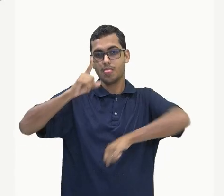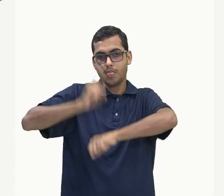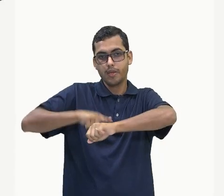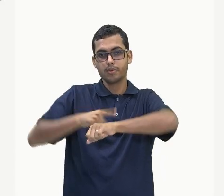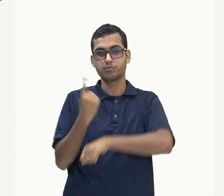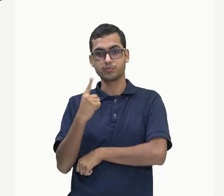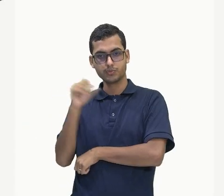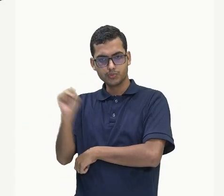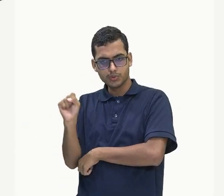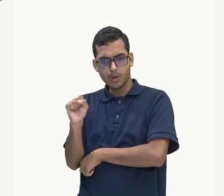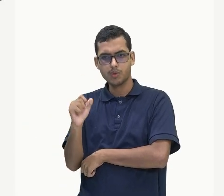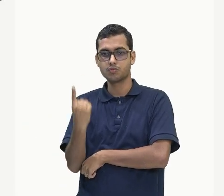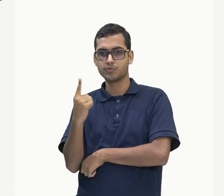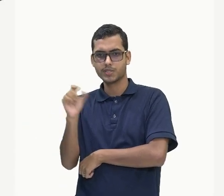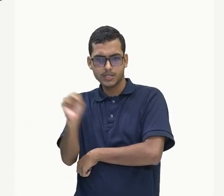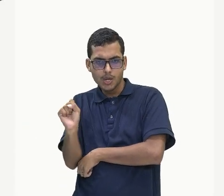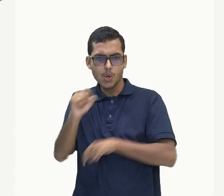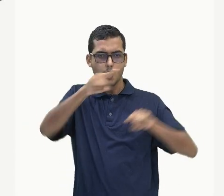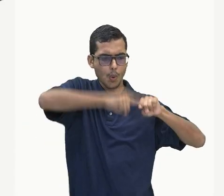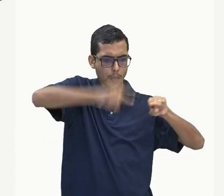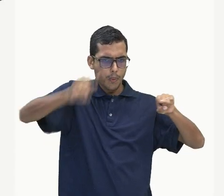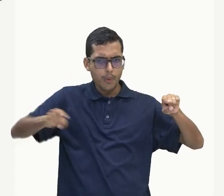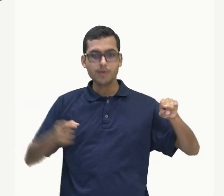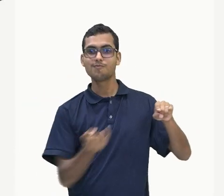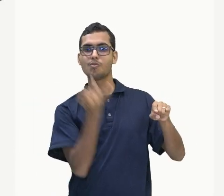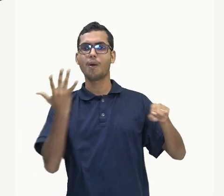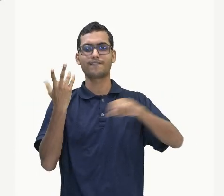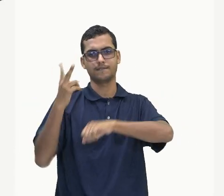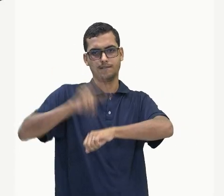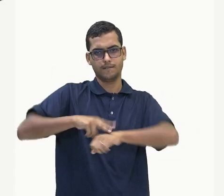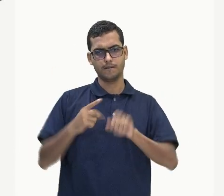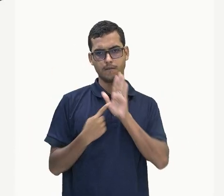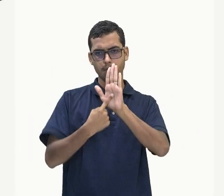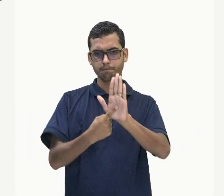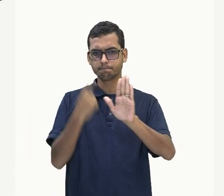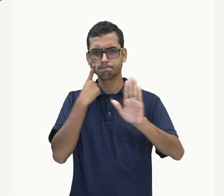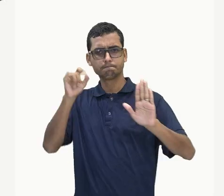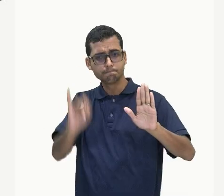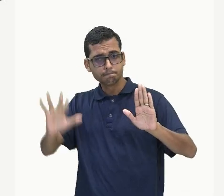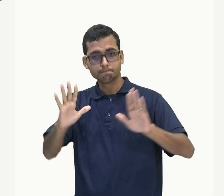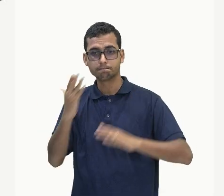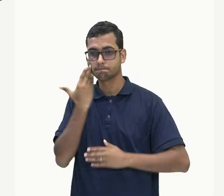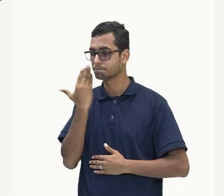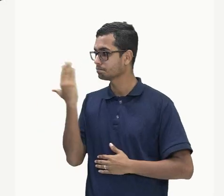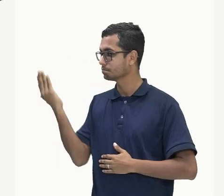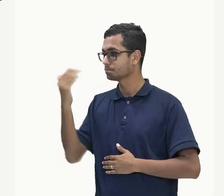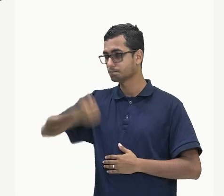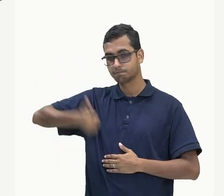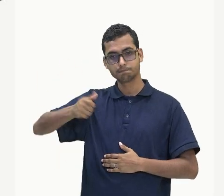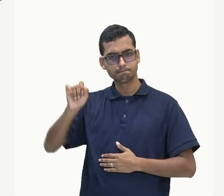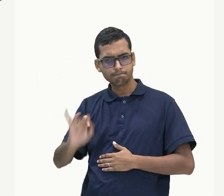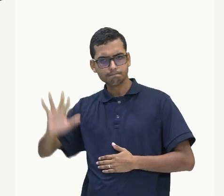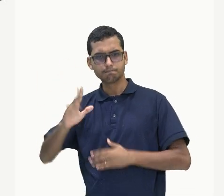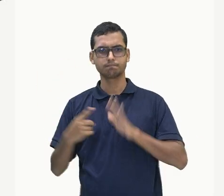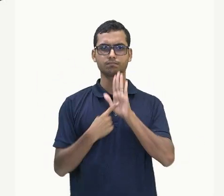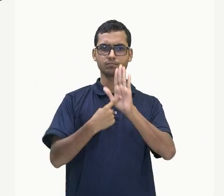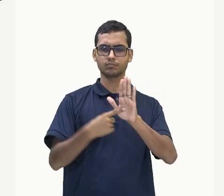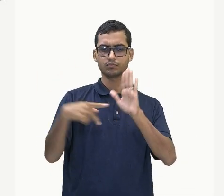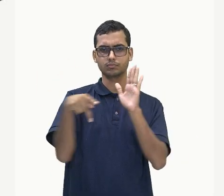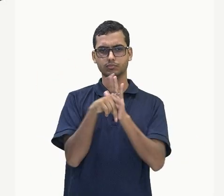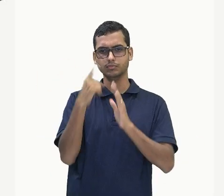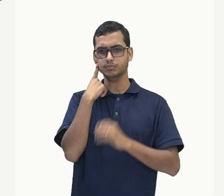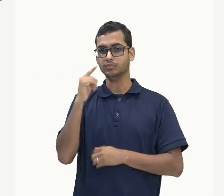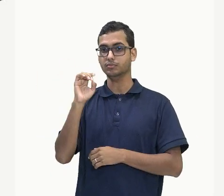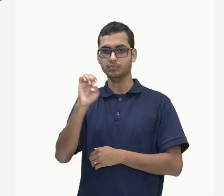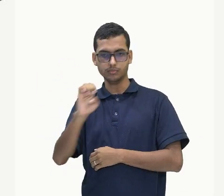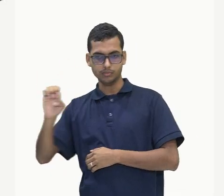em um segundo. Então, percebam na nossa imagem que nós temos aqui essa primeira imagem do seu lado